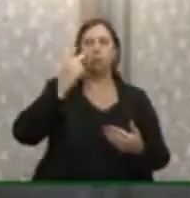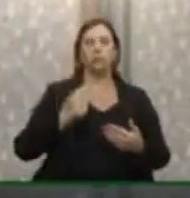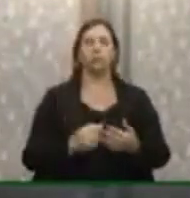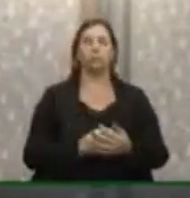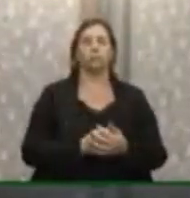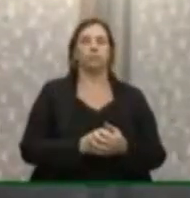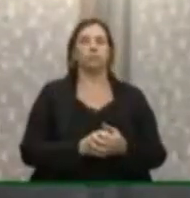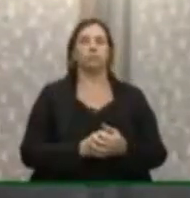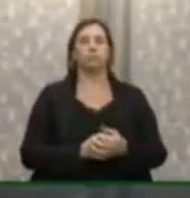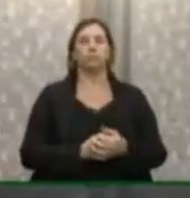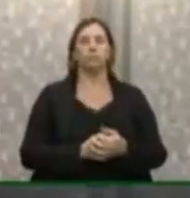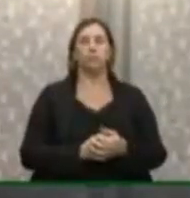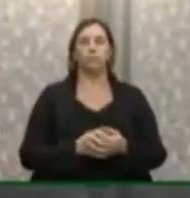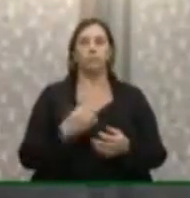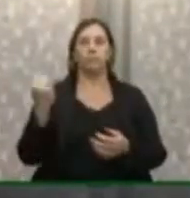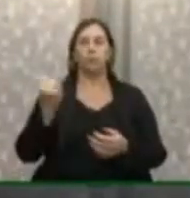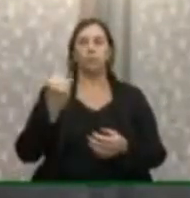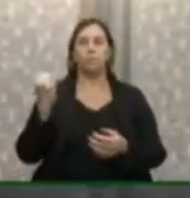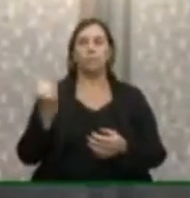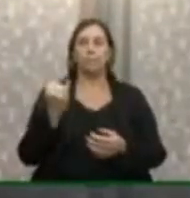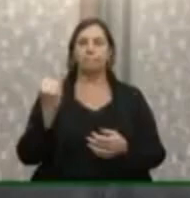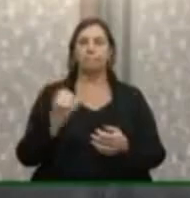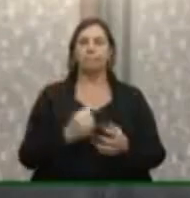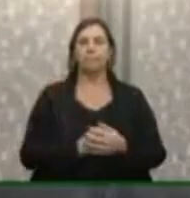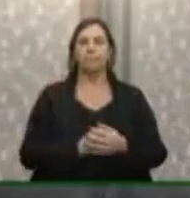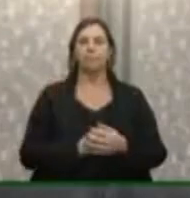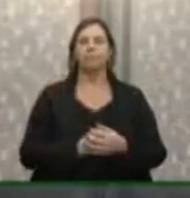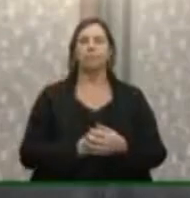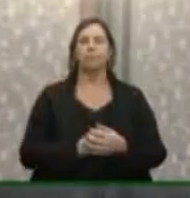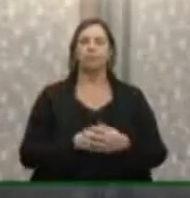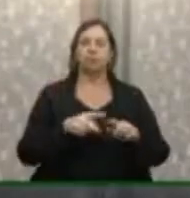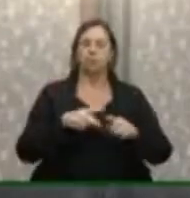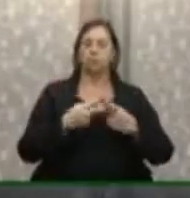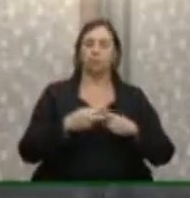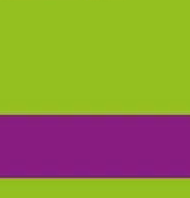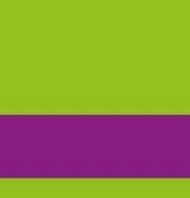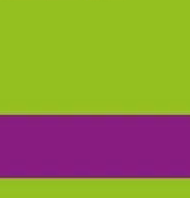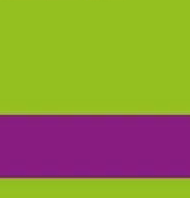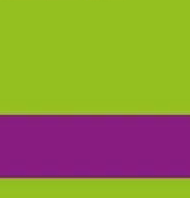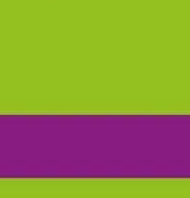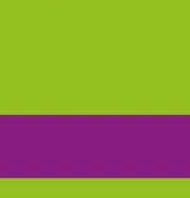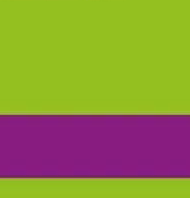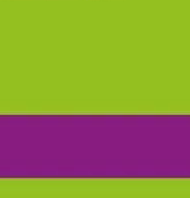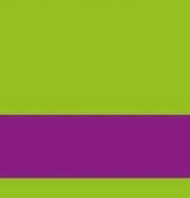trabalho foram muito importantes pelo menos paraa correção desse